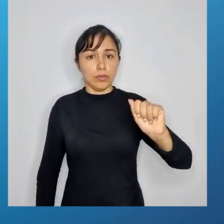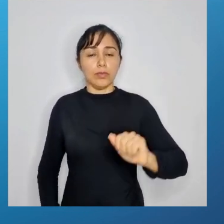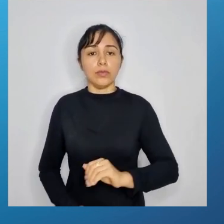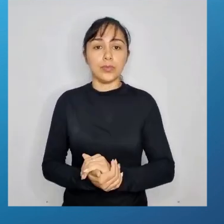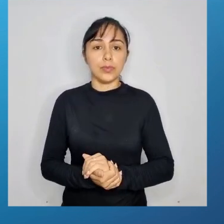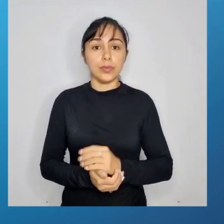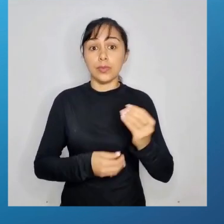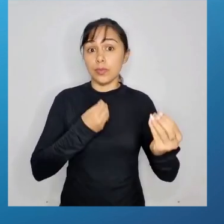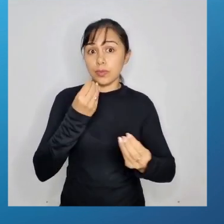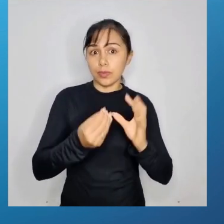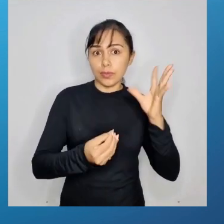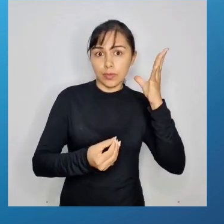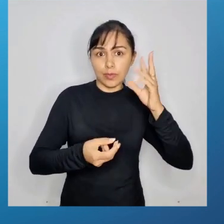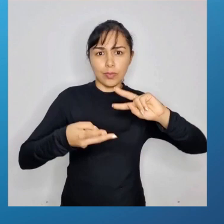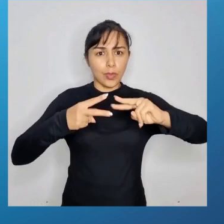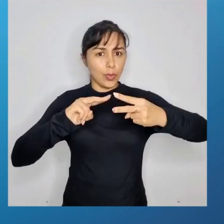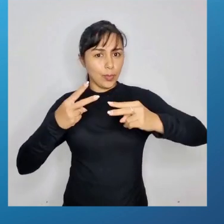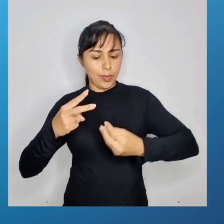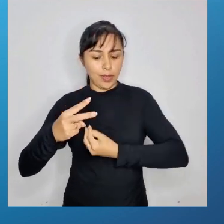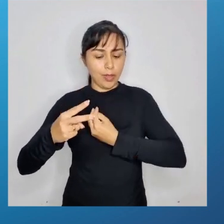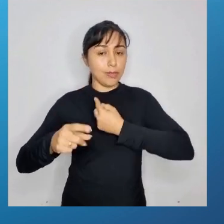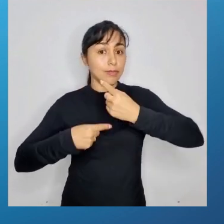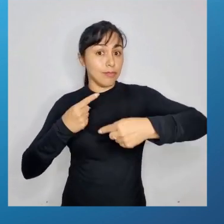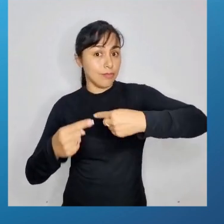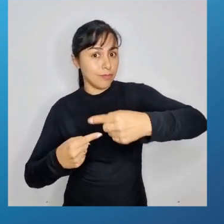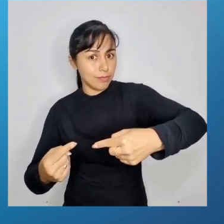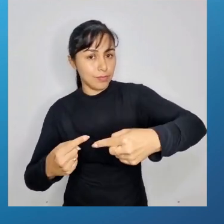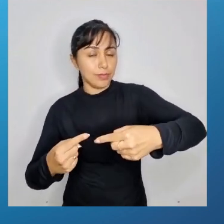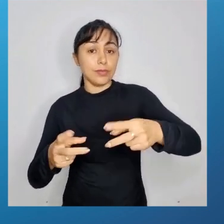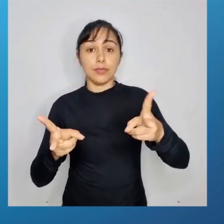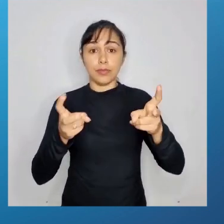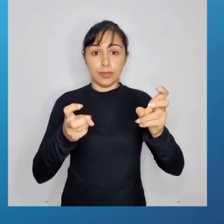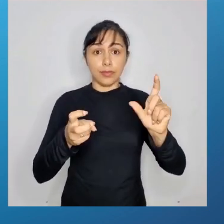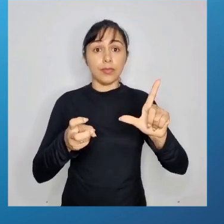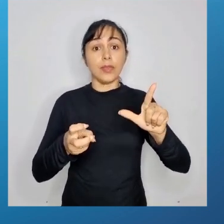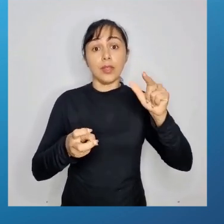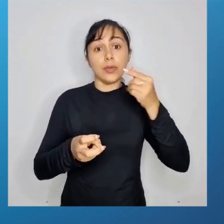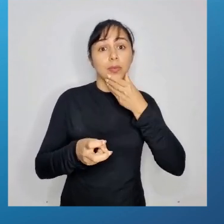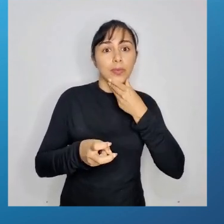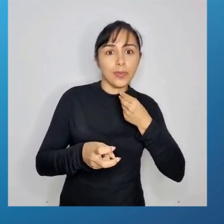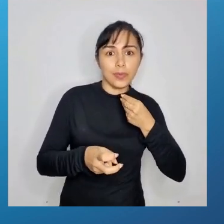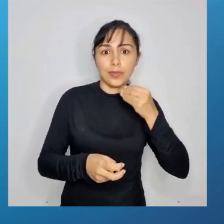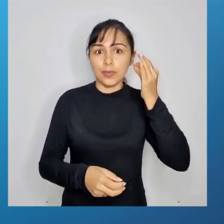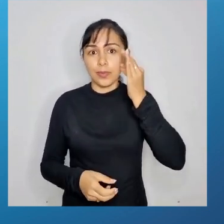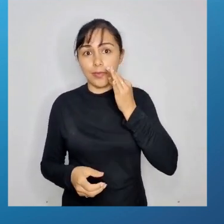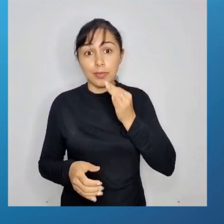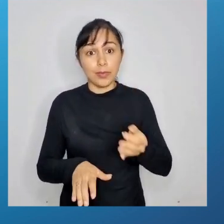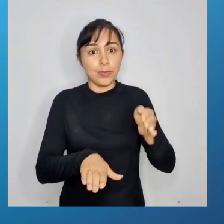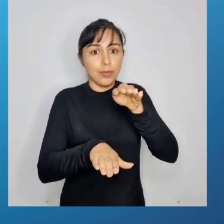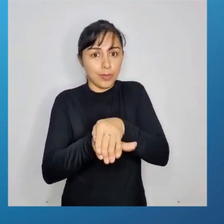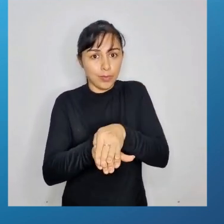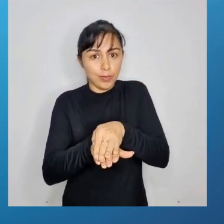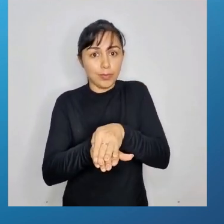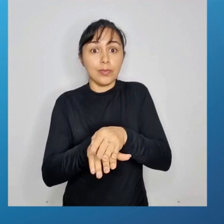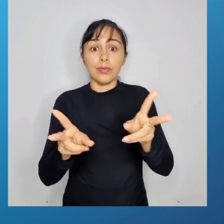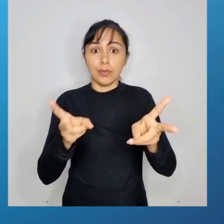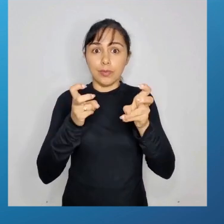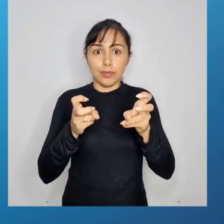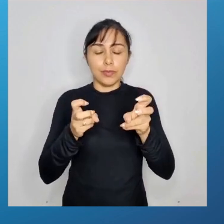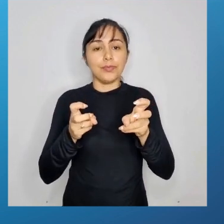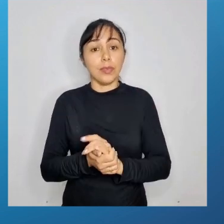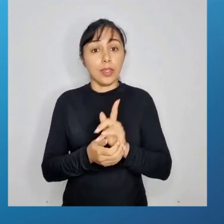Reprodução dos anfíbios. Aqui nós temos a união de um macho e de uma fêmea. Mas a fecundação deles não é interna, é